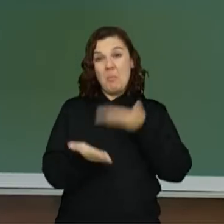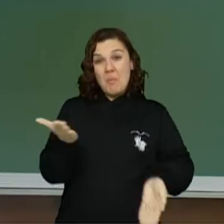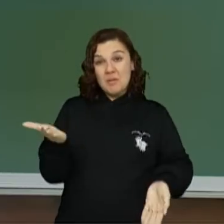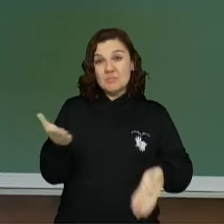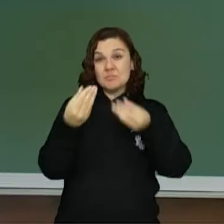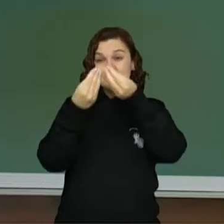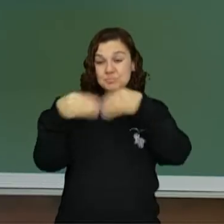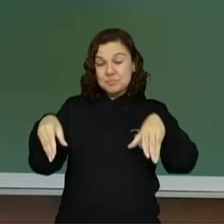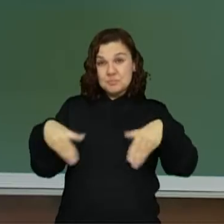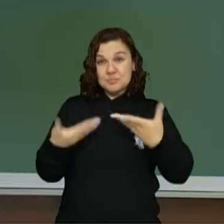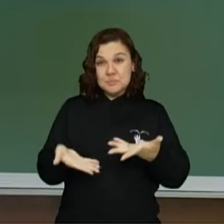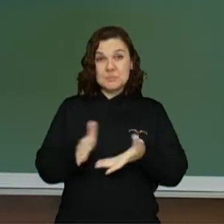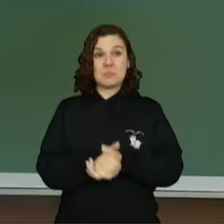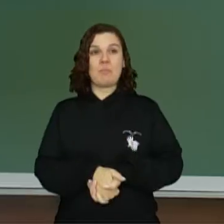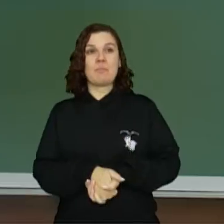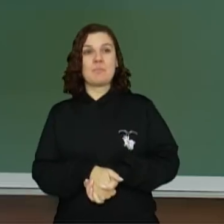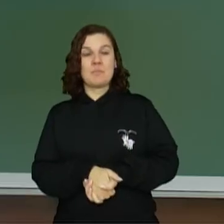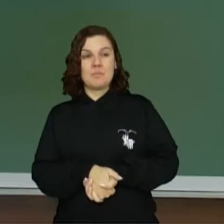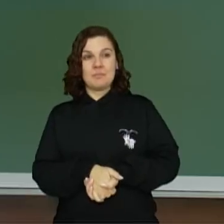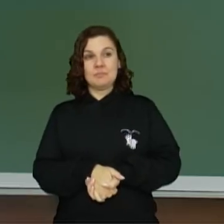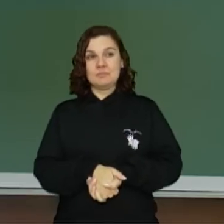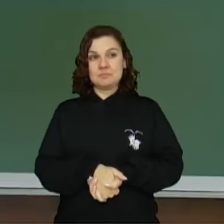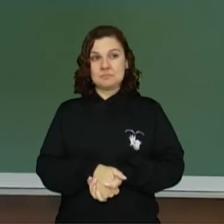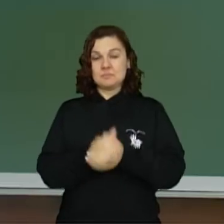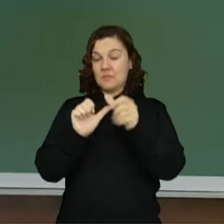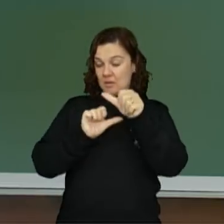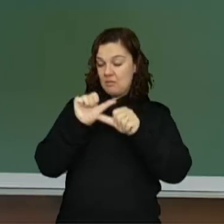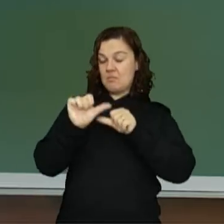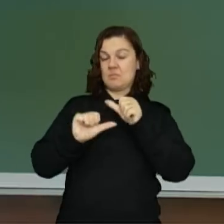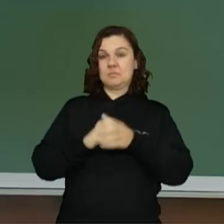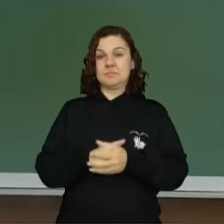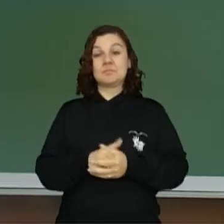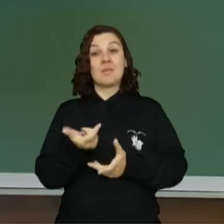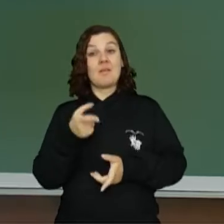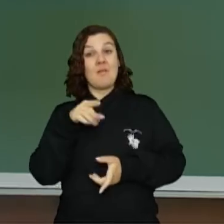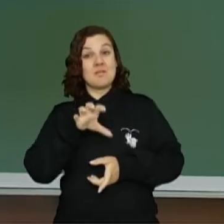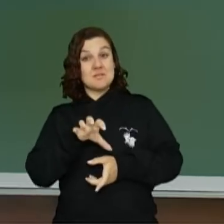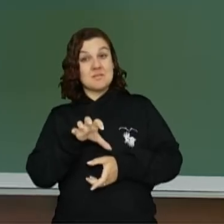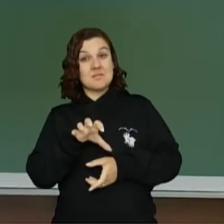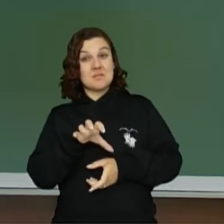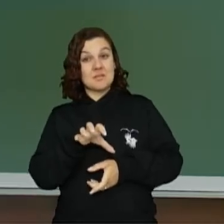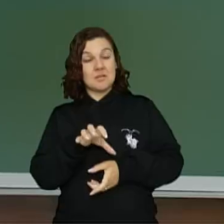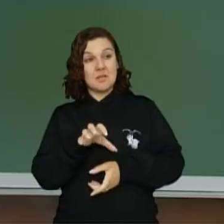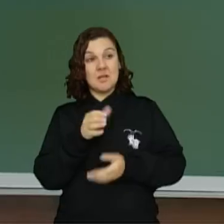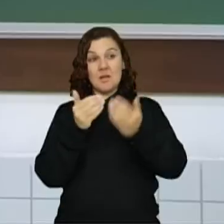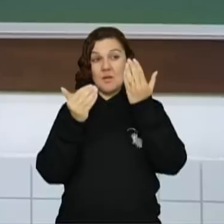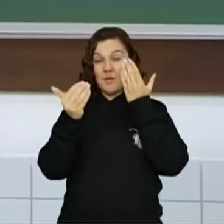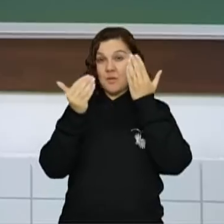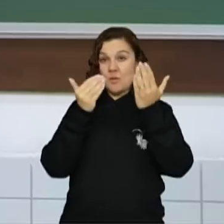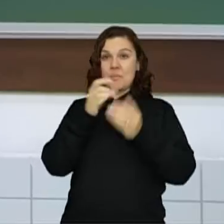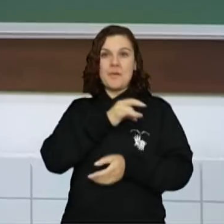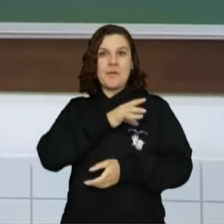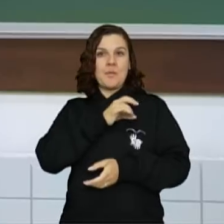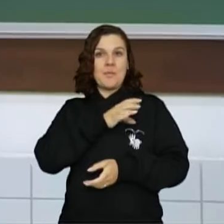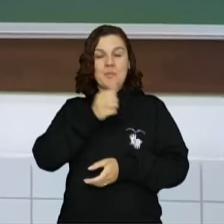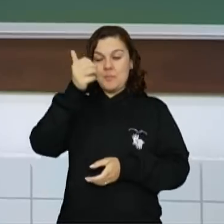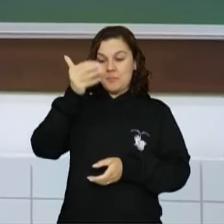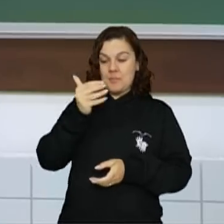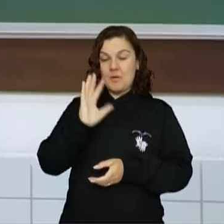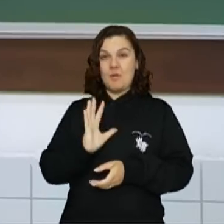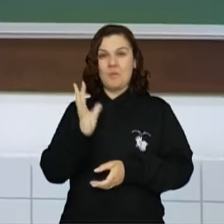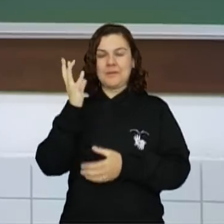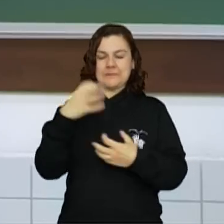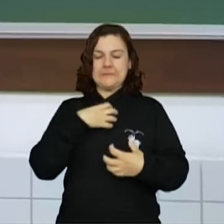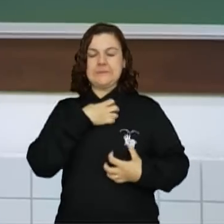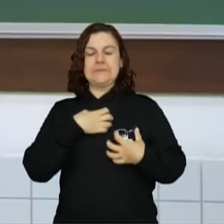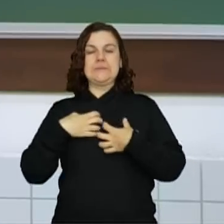é inútil e ele é alterado. Assim, ela compara o medo quando surge dentro